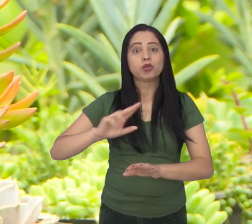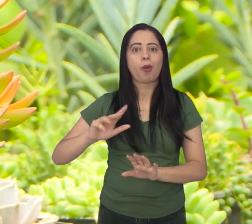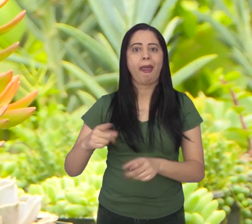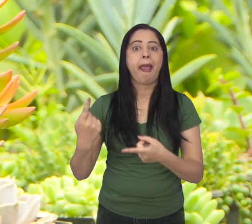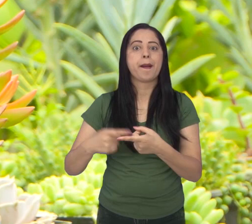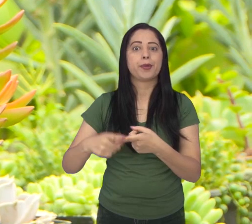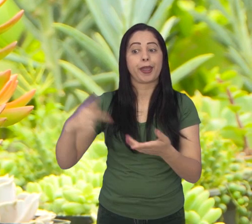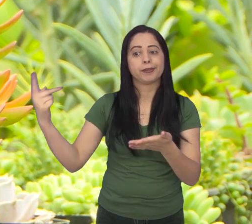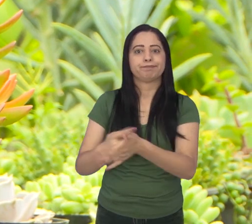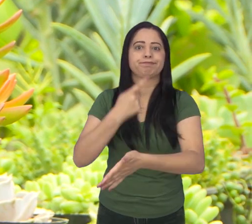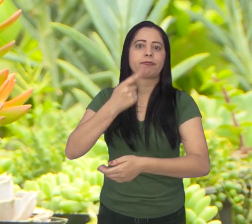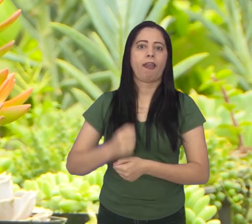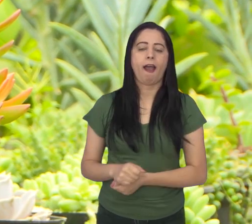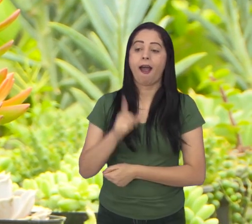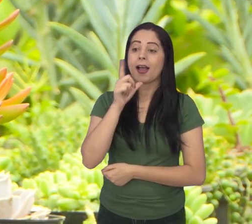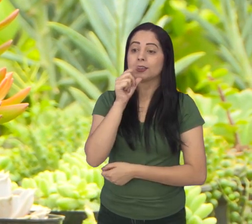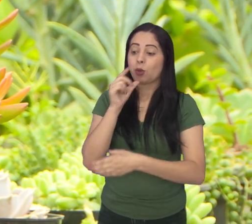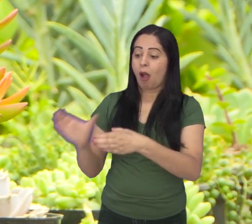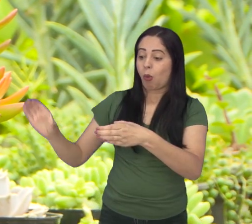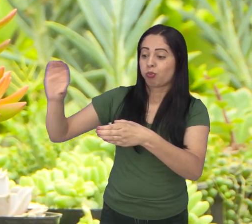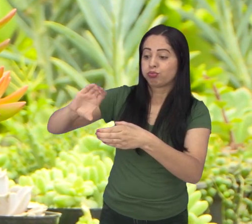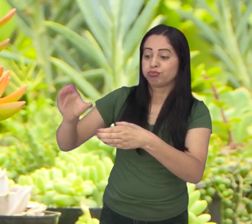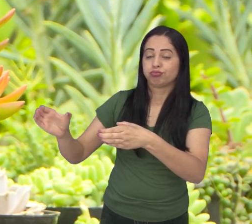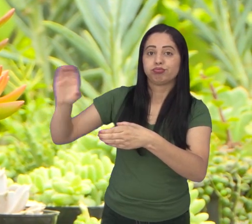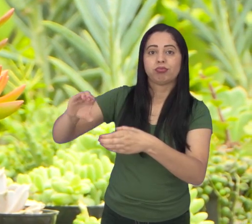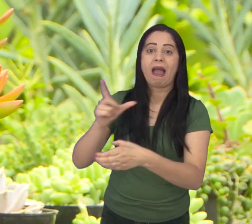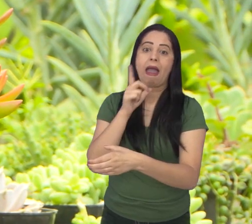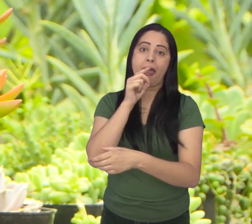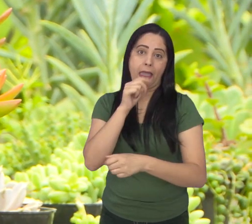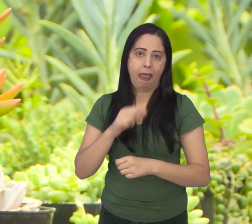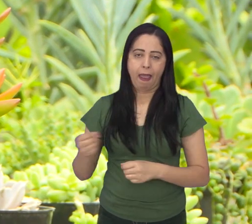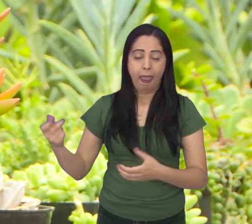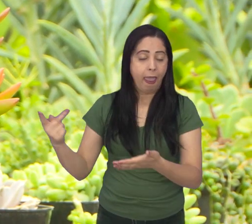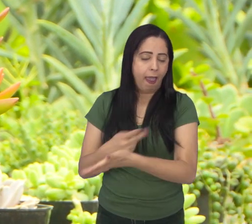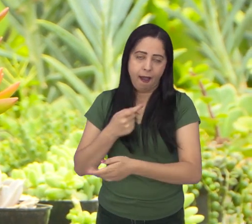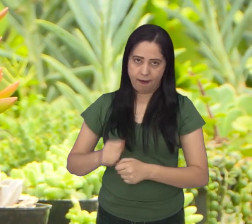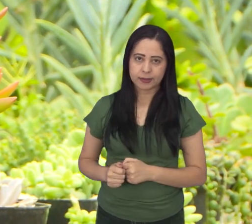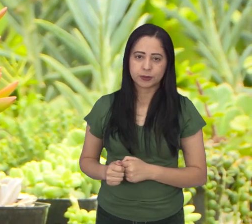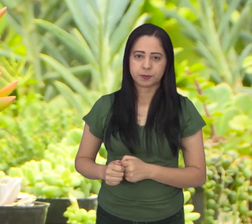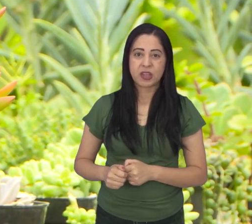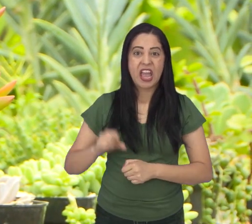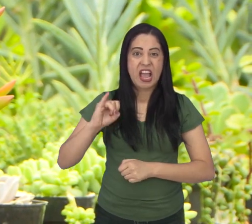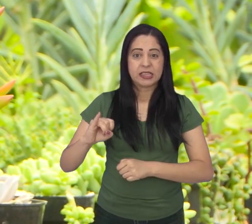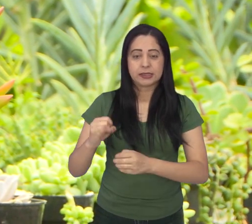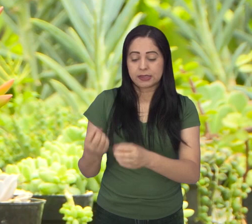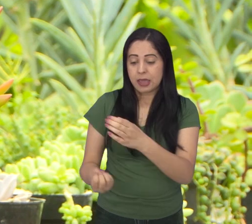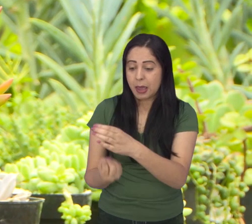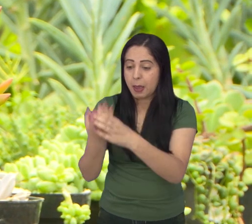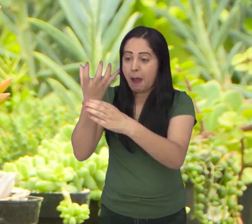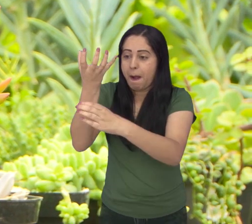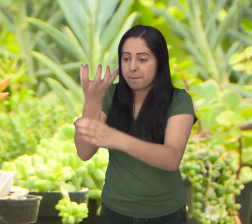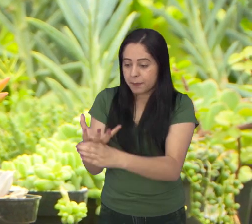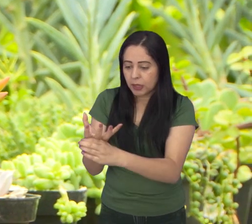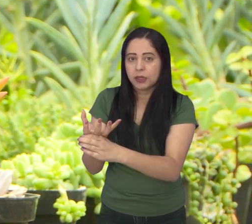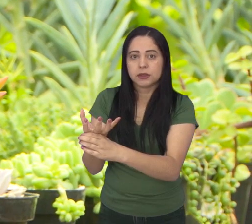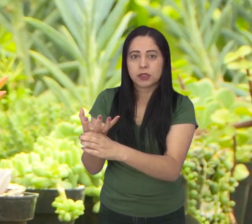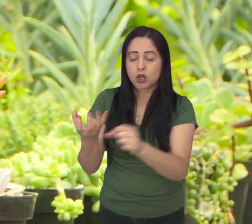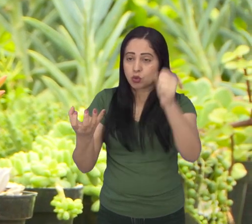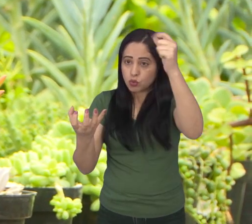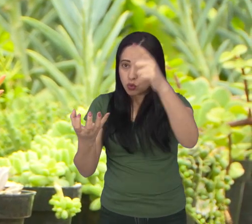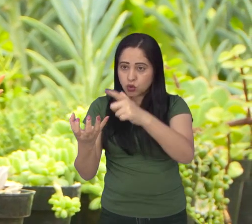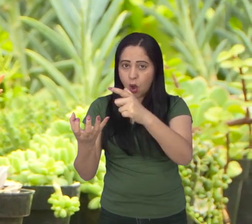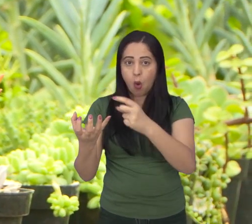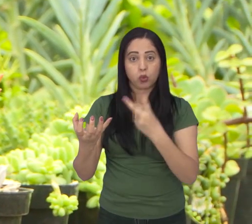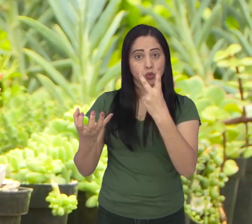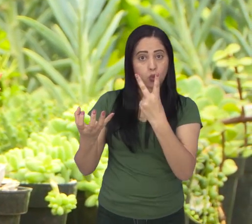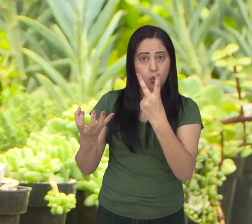foi simplesmente uma rega em horário inadequado. Planta de sol pleno, o ideal é a cada 2, 3 vezes por